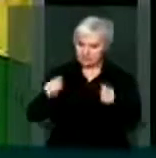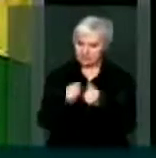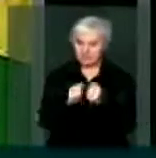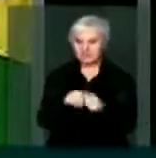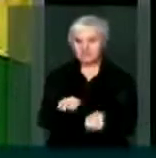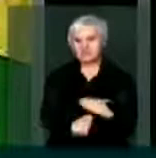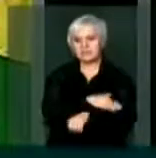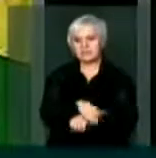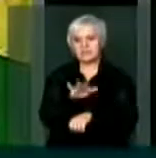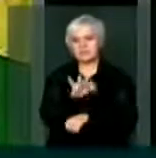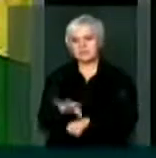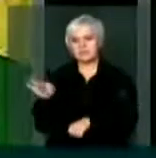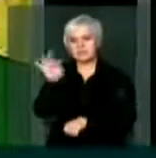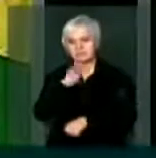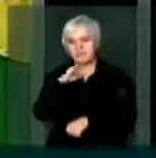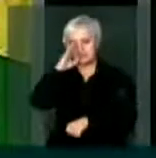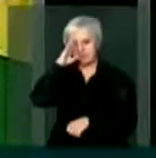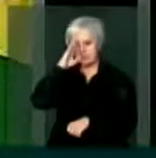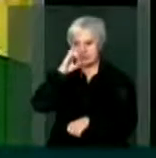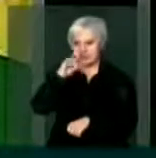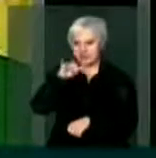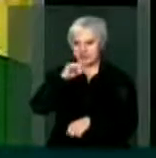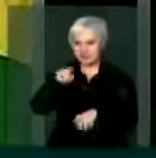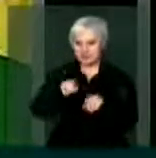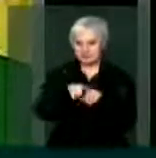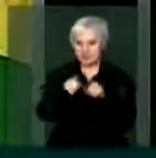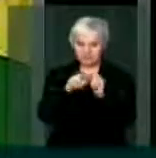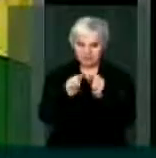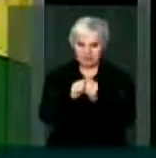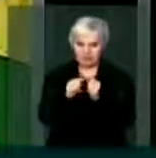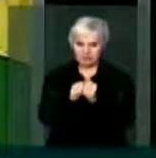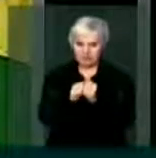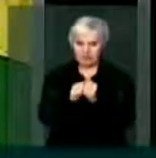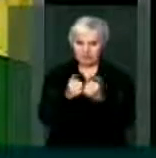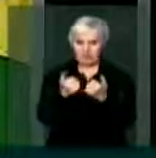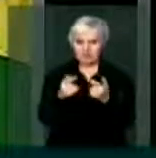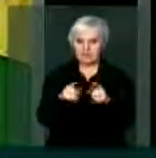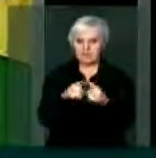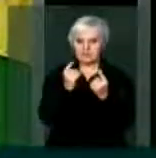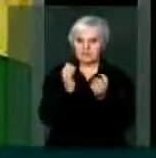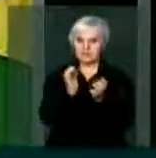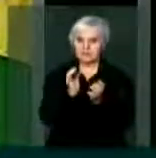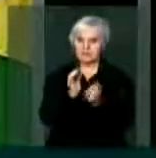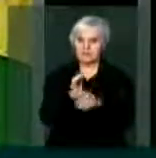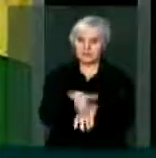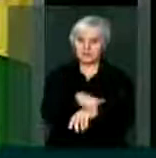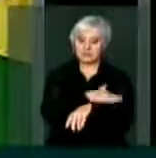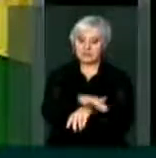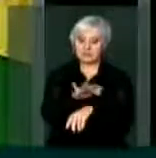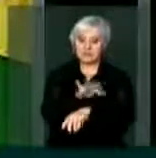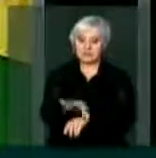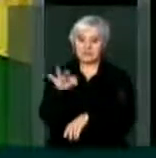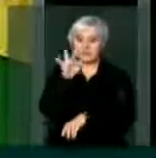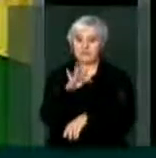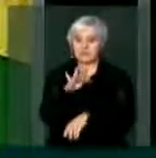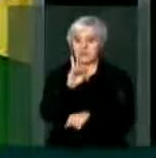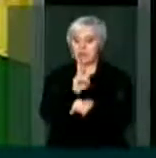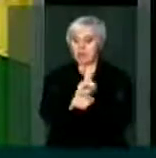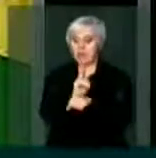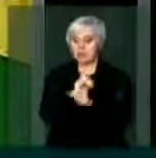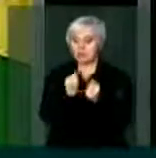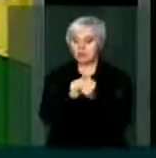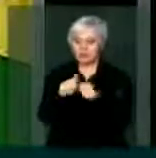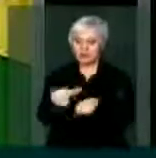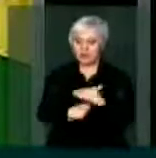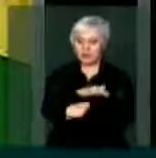federal, civil e militar, mais particularmente responde pelo patrulhamento ostensivo das